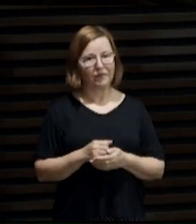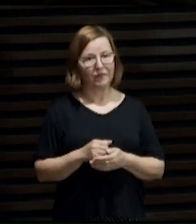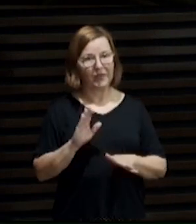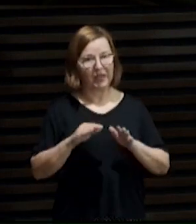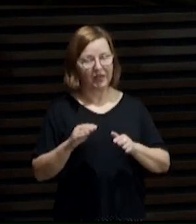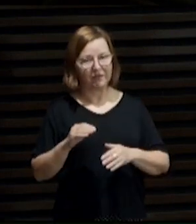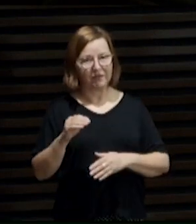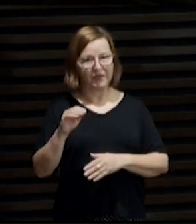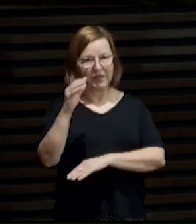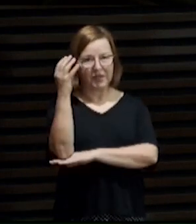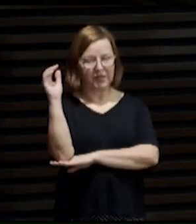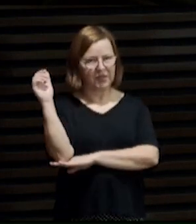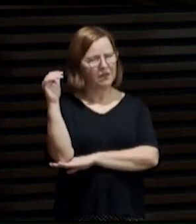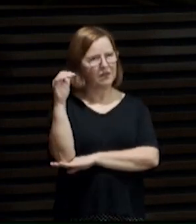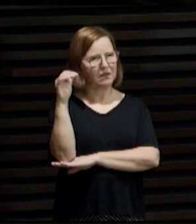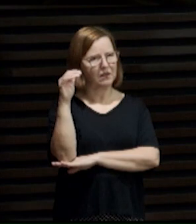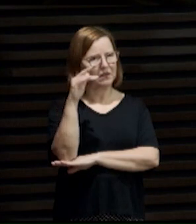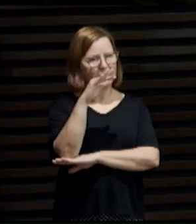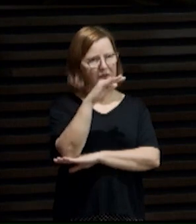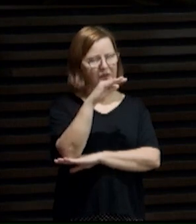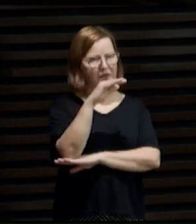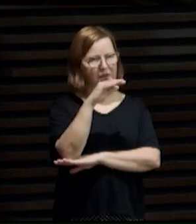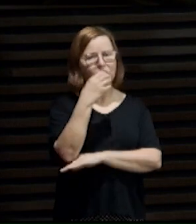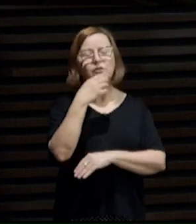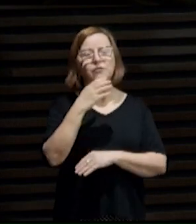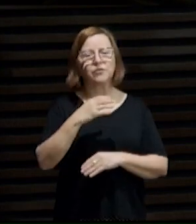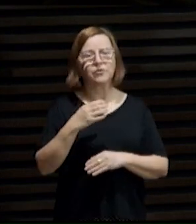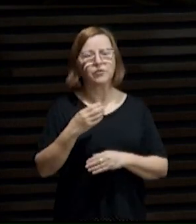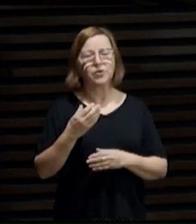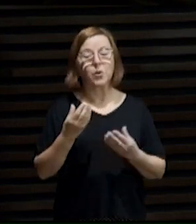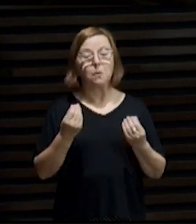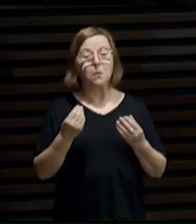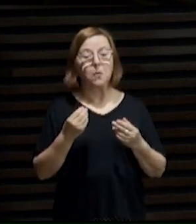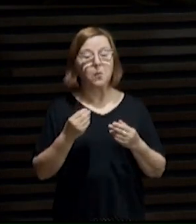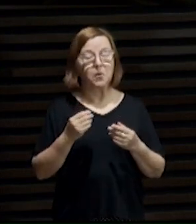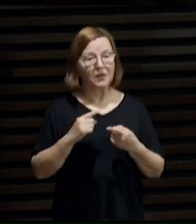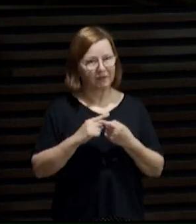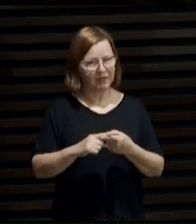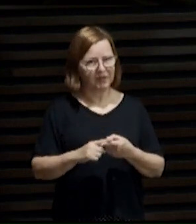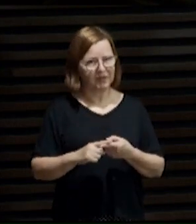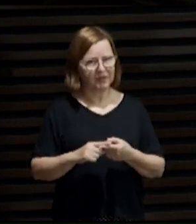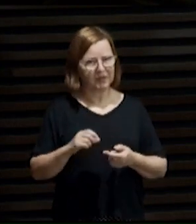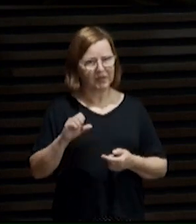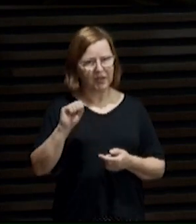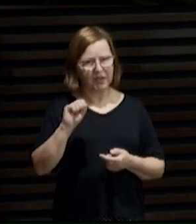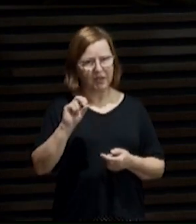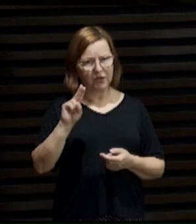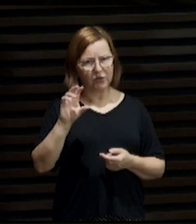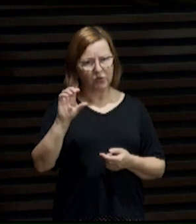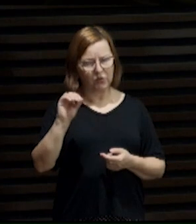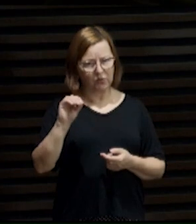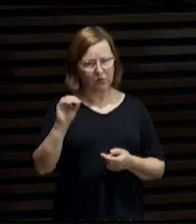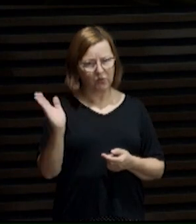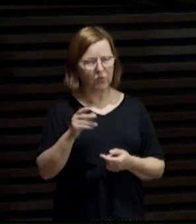ao longo da vida? Inúmeras vezes. Quantos sucos de uvas e vinhos já foram produzidos por uma